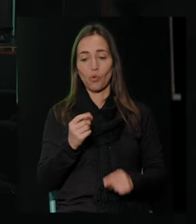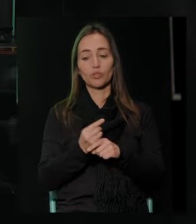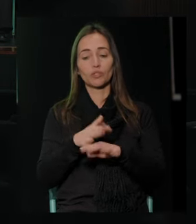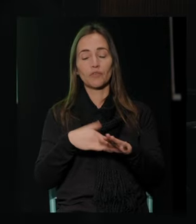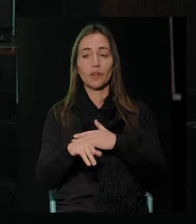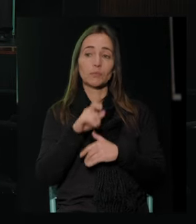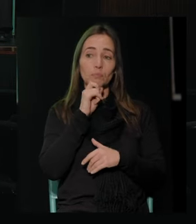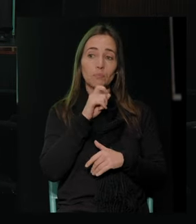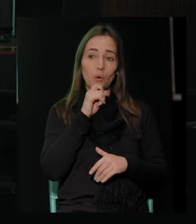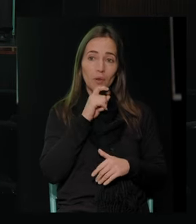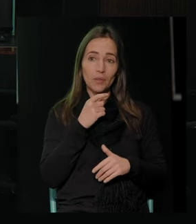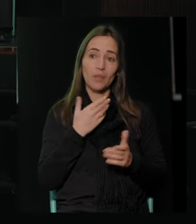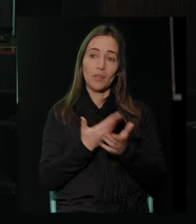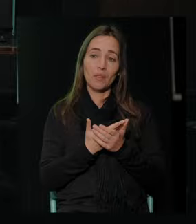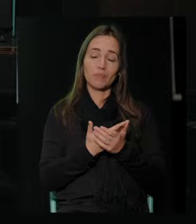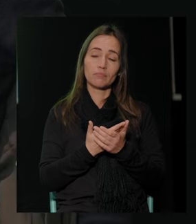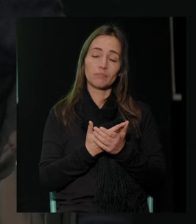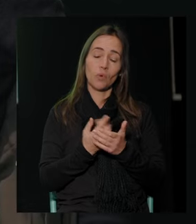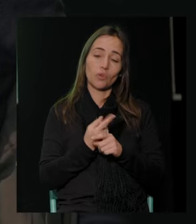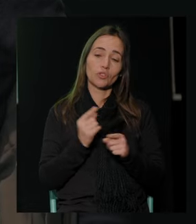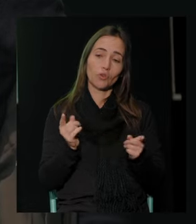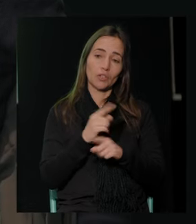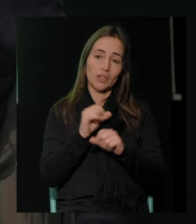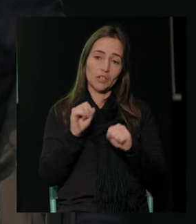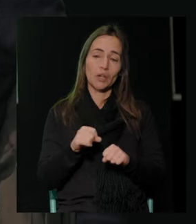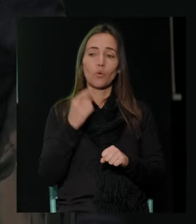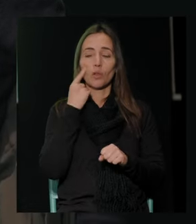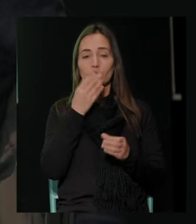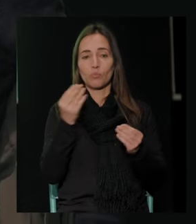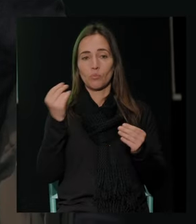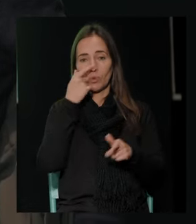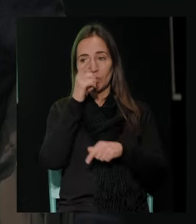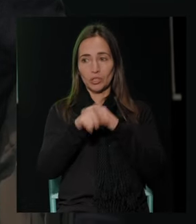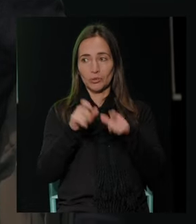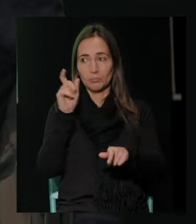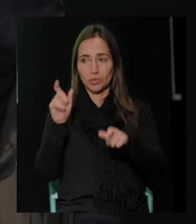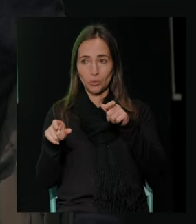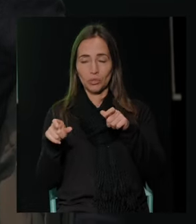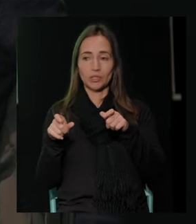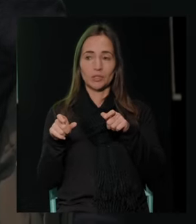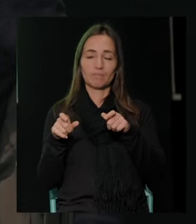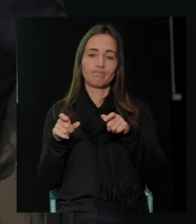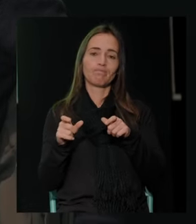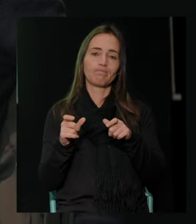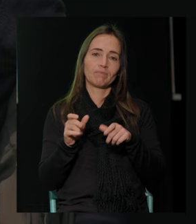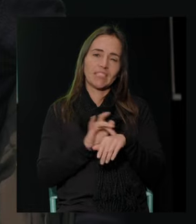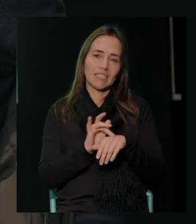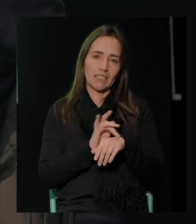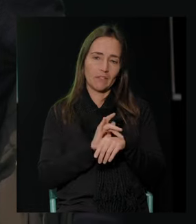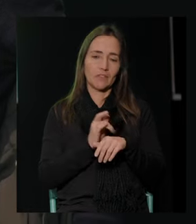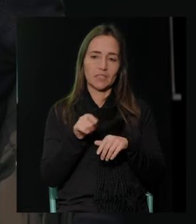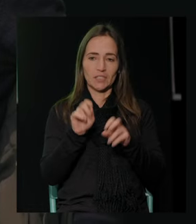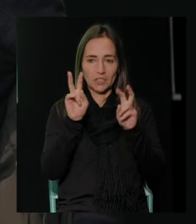podem produzir efeitos contrários. Eu conheço muitas pessoas que são particularmente sensíveis a estas